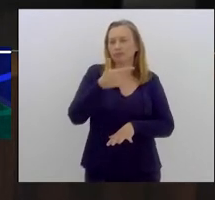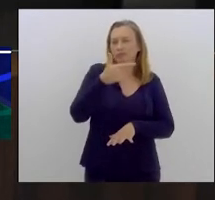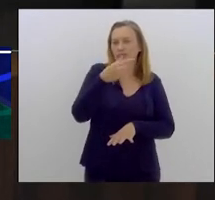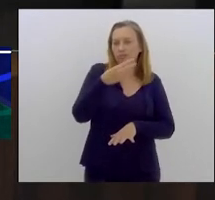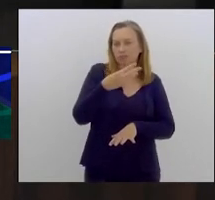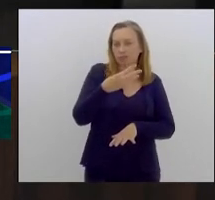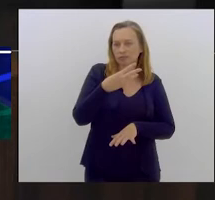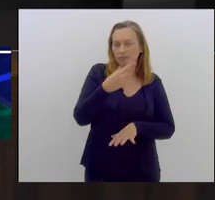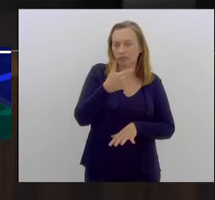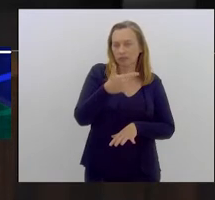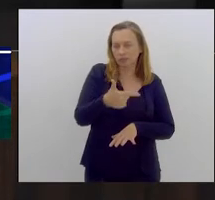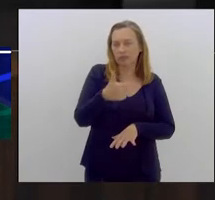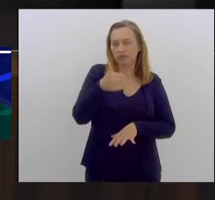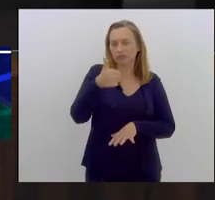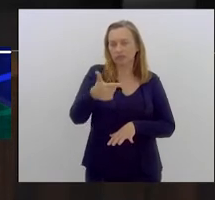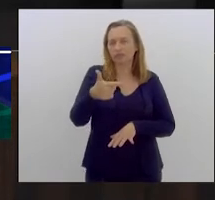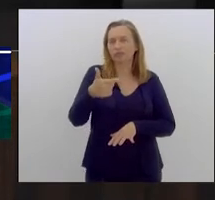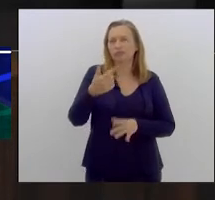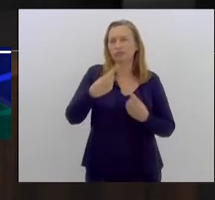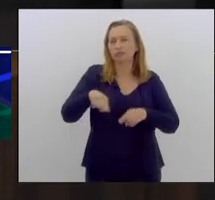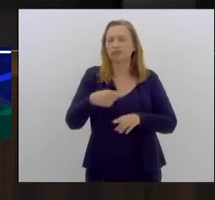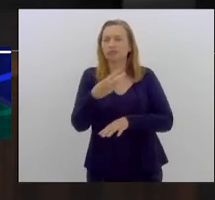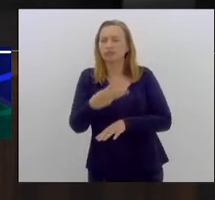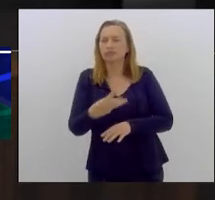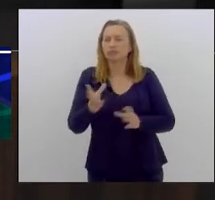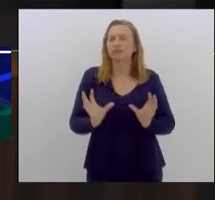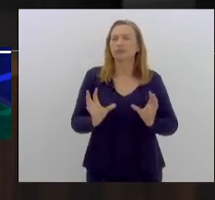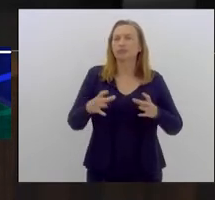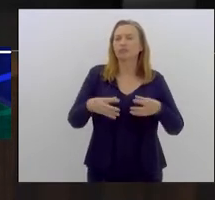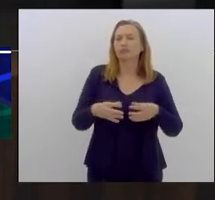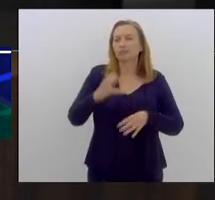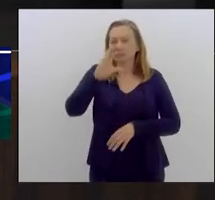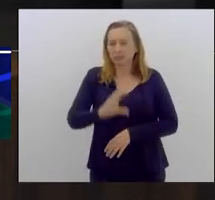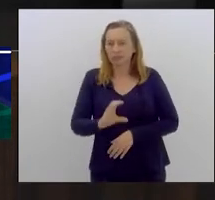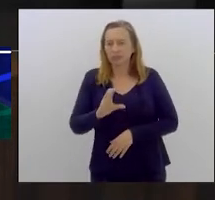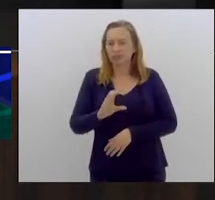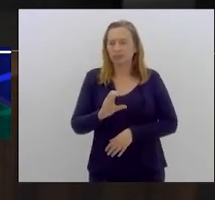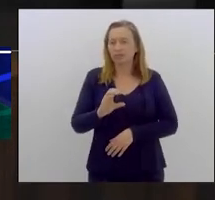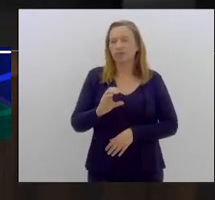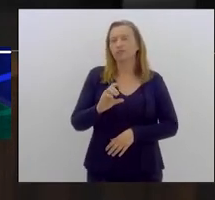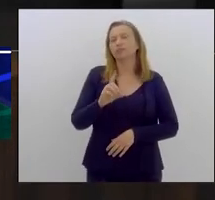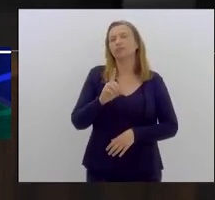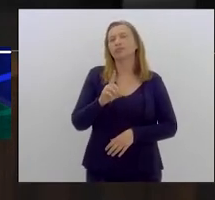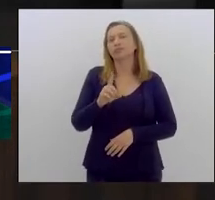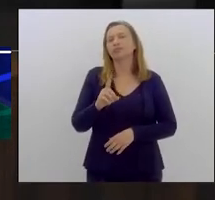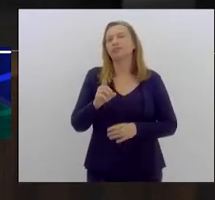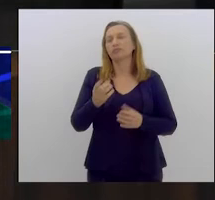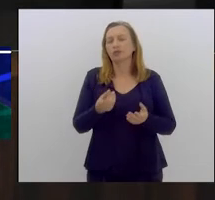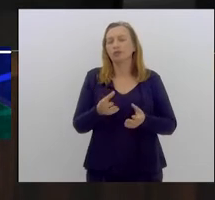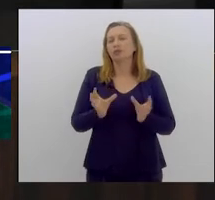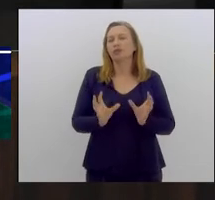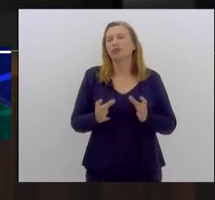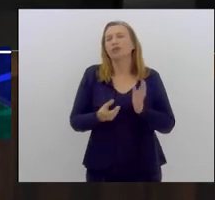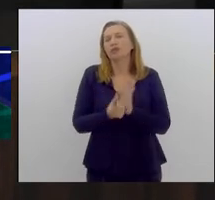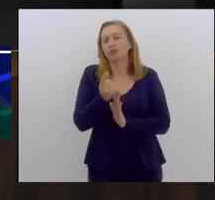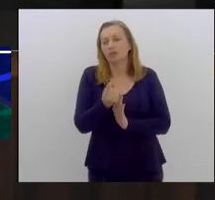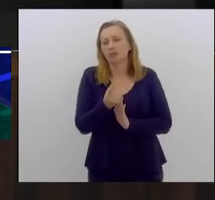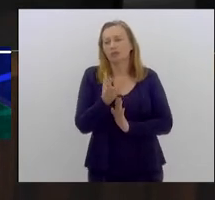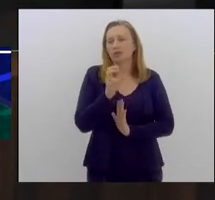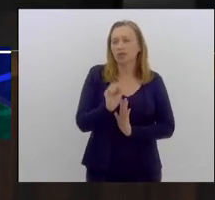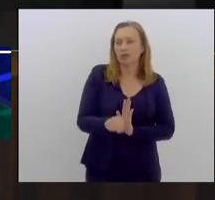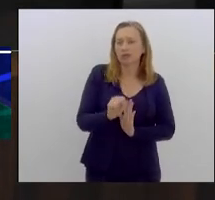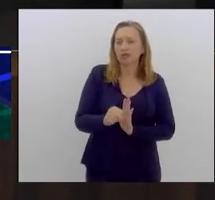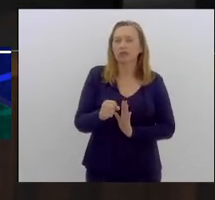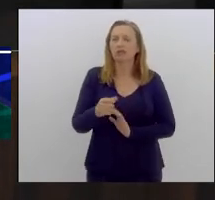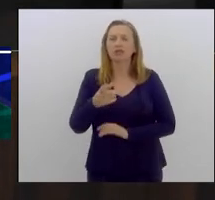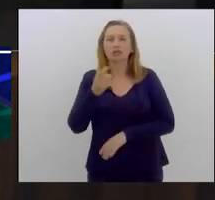a 3. De defesa dos direitos humanos e cidadania, favorável a 1, a 2, contrário a 3. De orçamento, favorável. Relator de Carlos Mink,